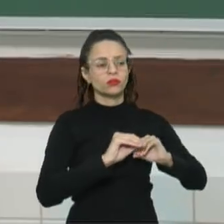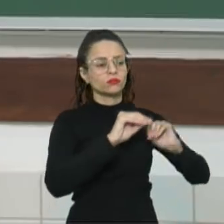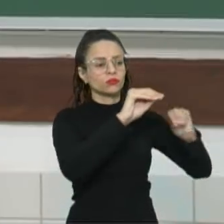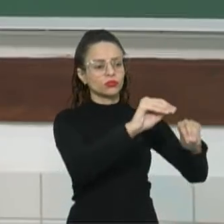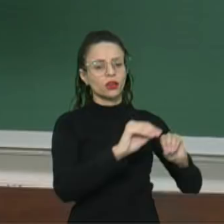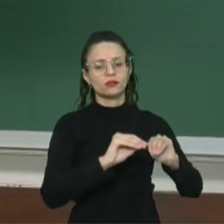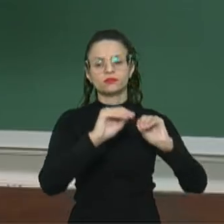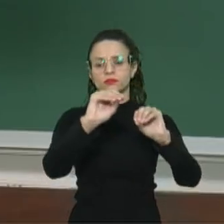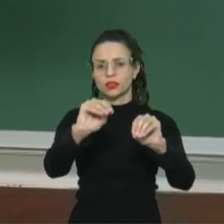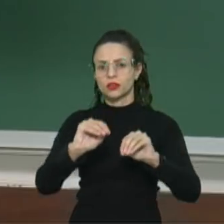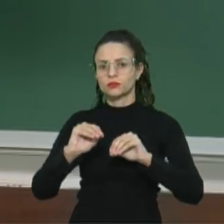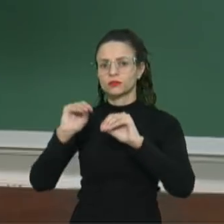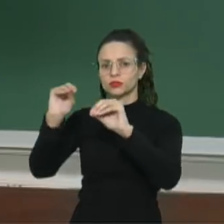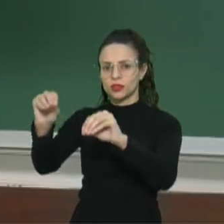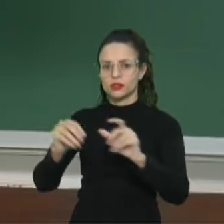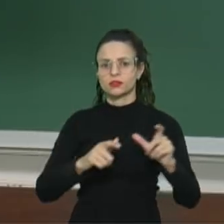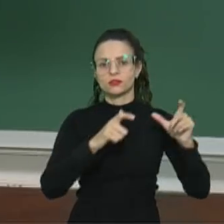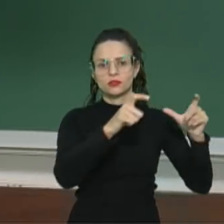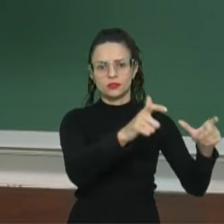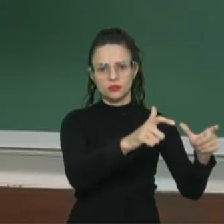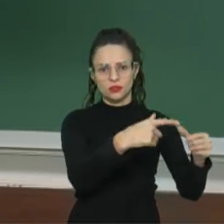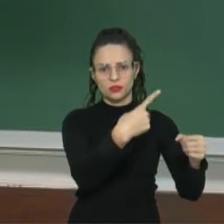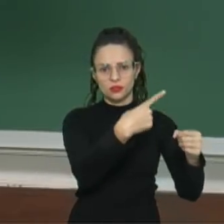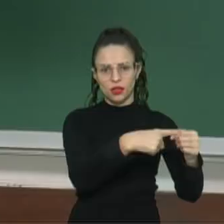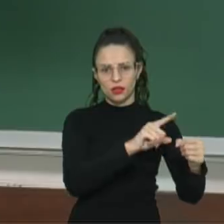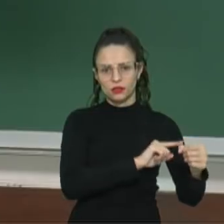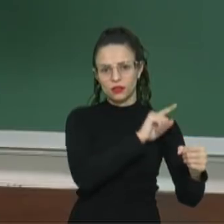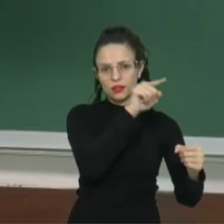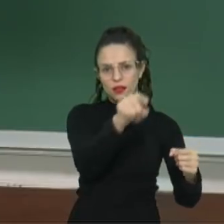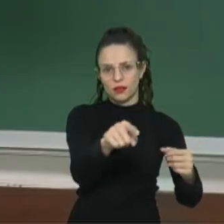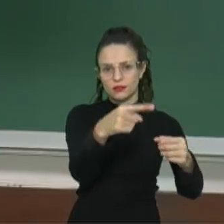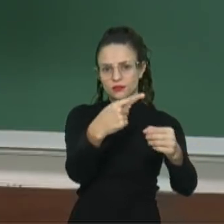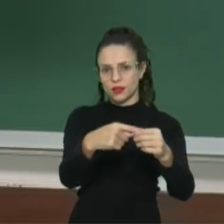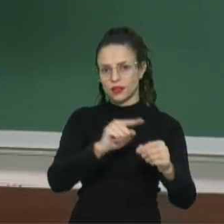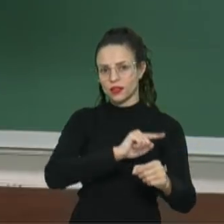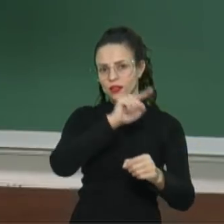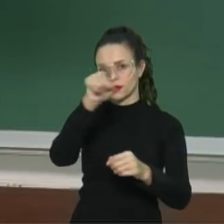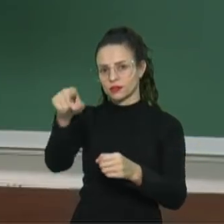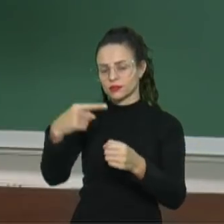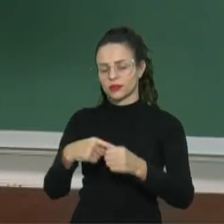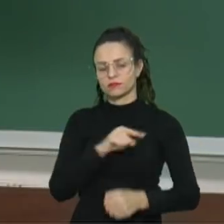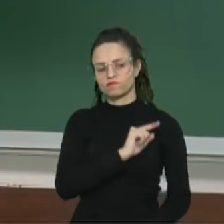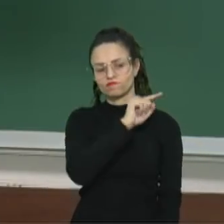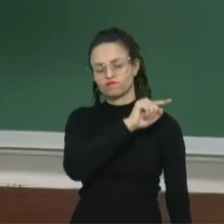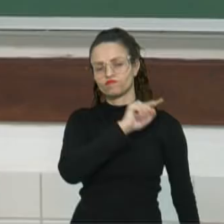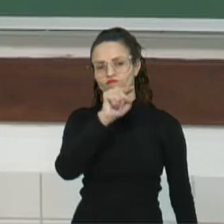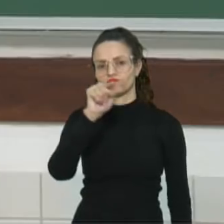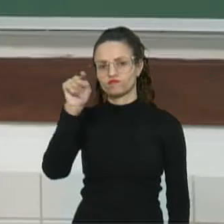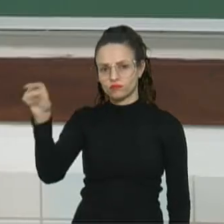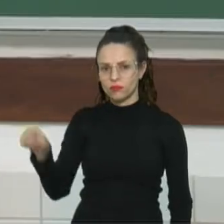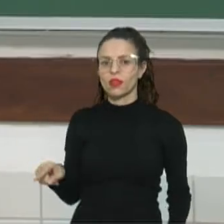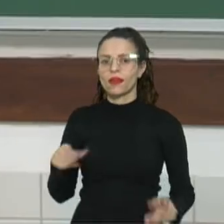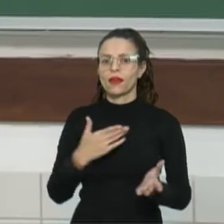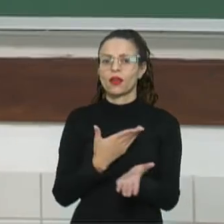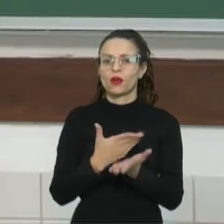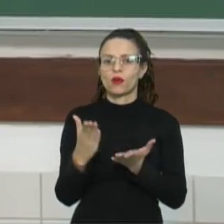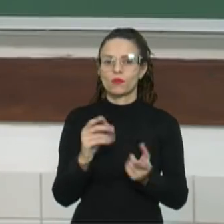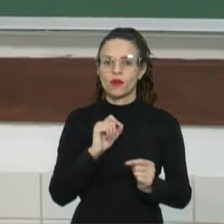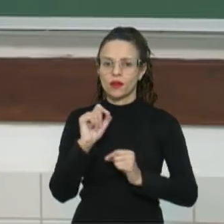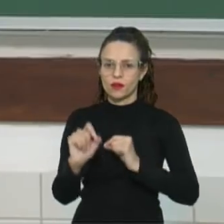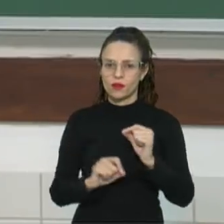ou seja, ele vai viajar de uma cidade para outra, se apresentando. E aí, eles começam